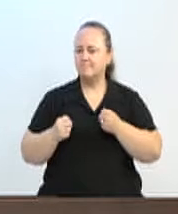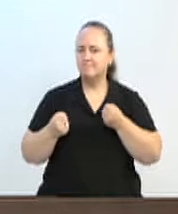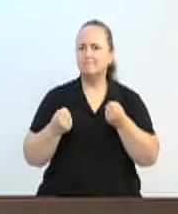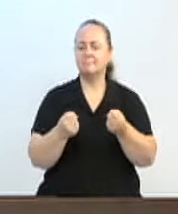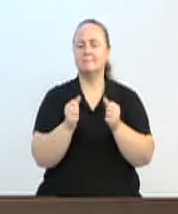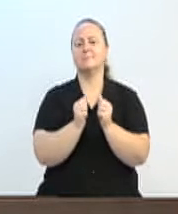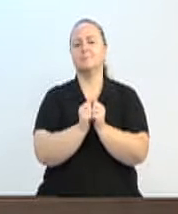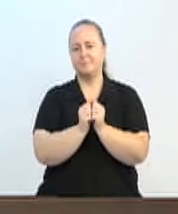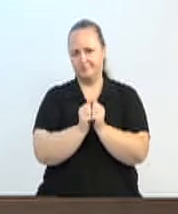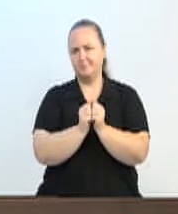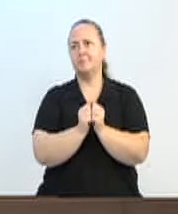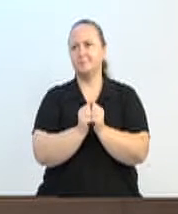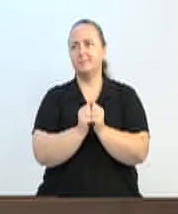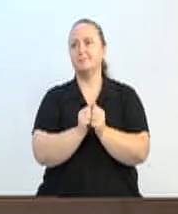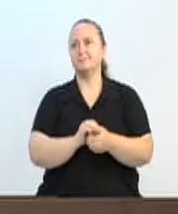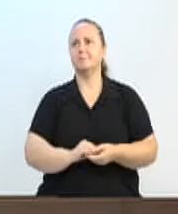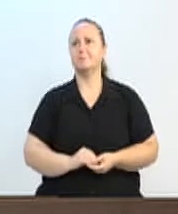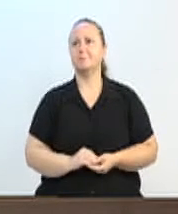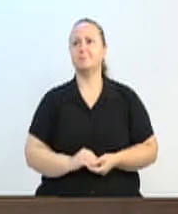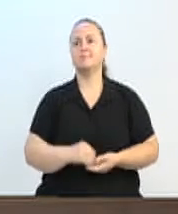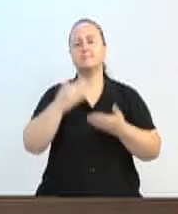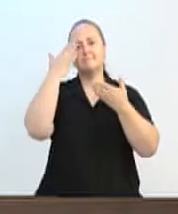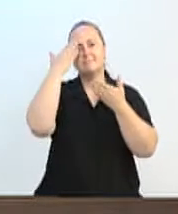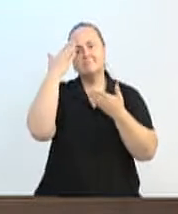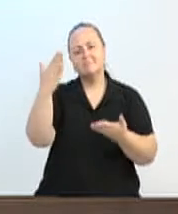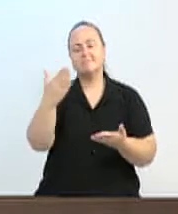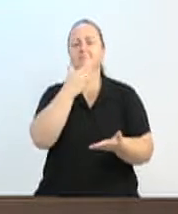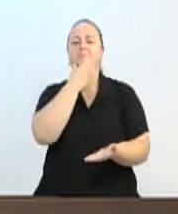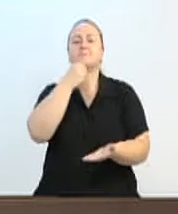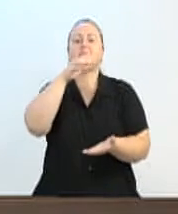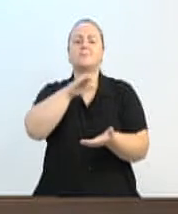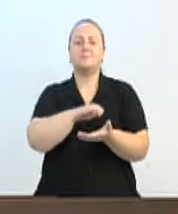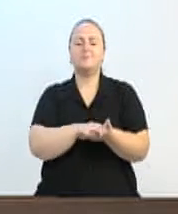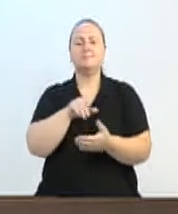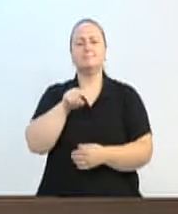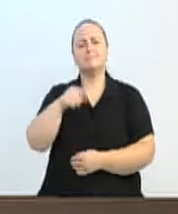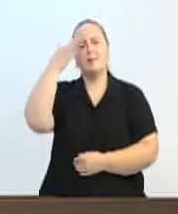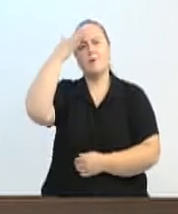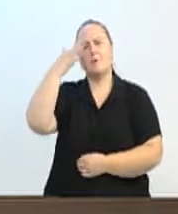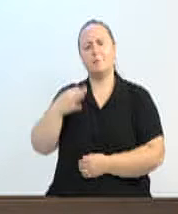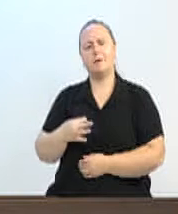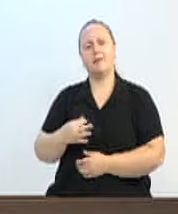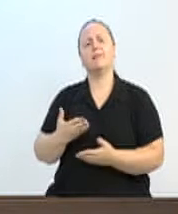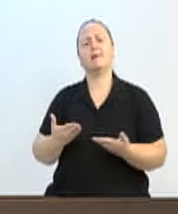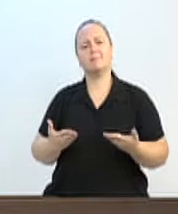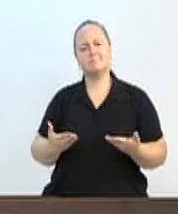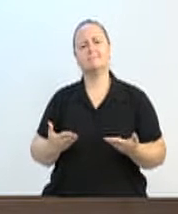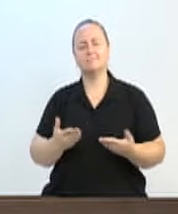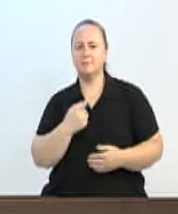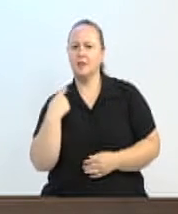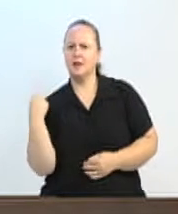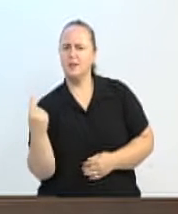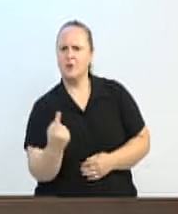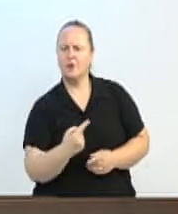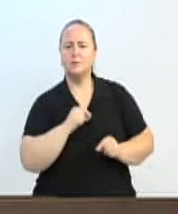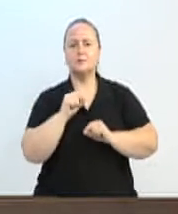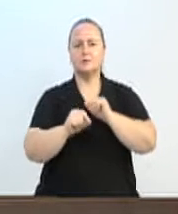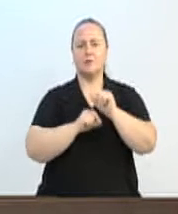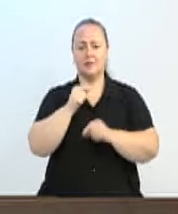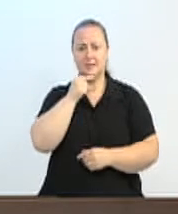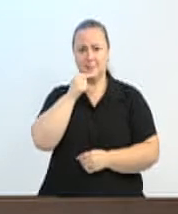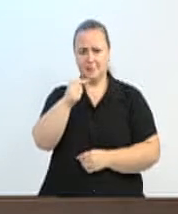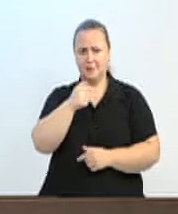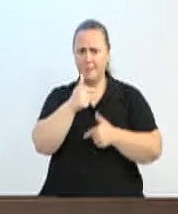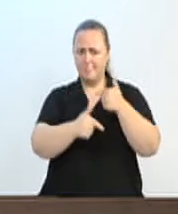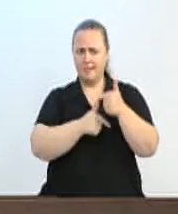eu quero agradecer o meu querido esposo que entendeu isso nós não trabalhamos aqui apenas durante a semana